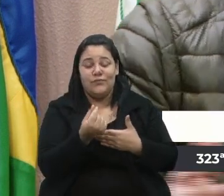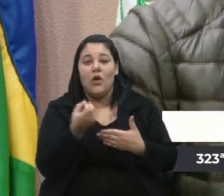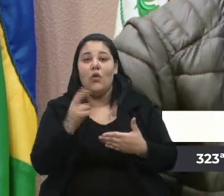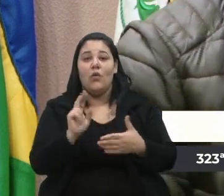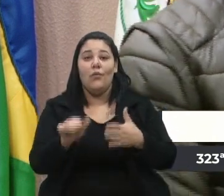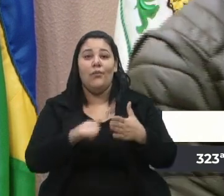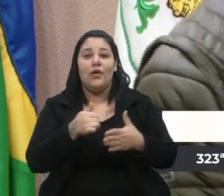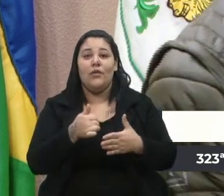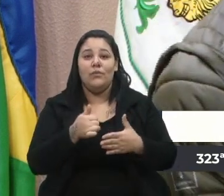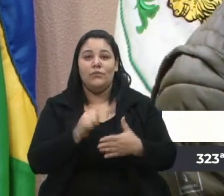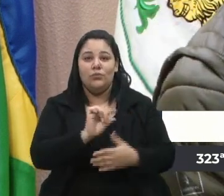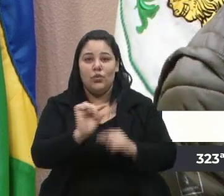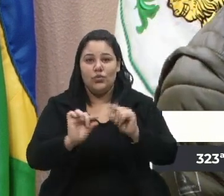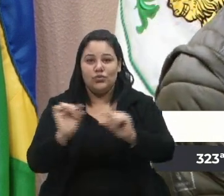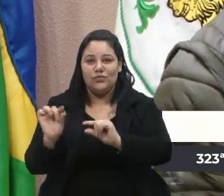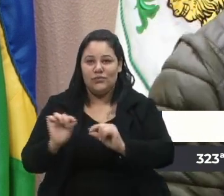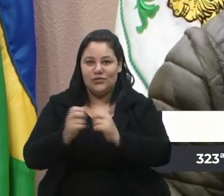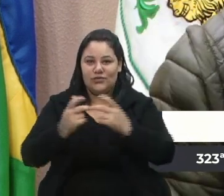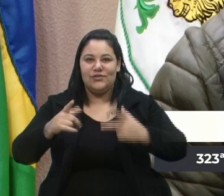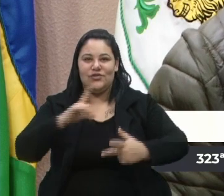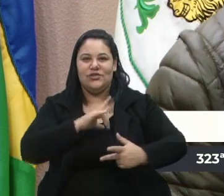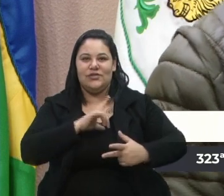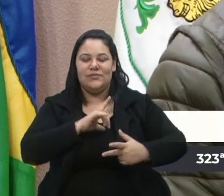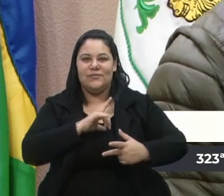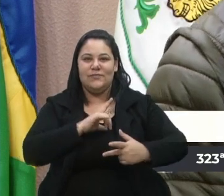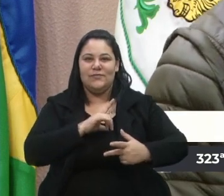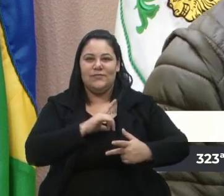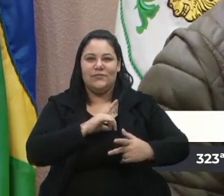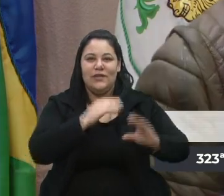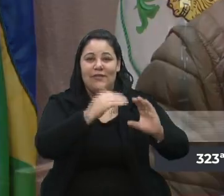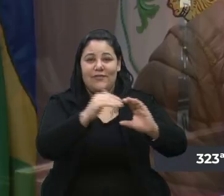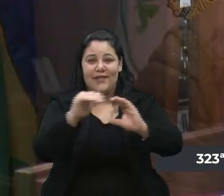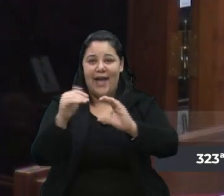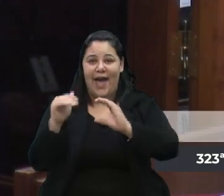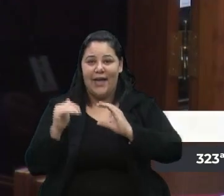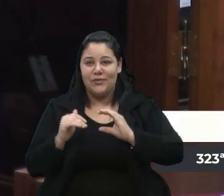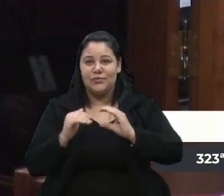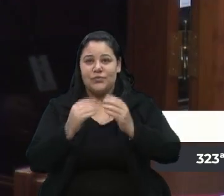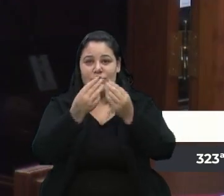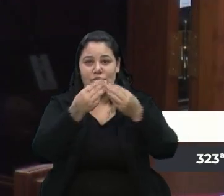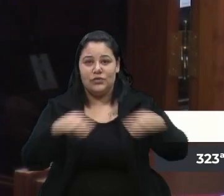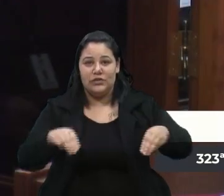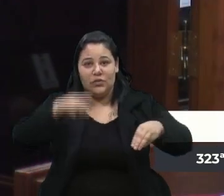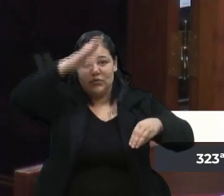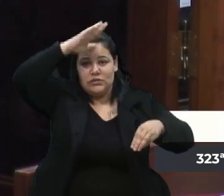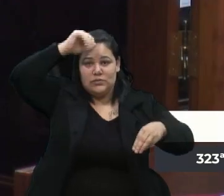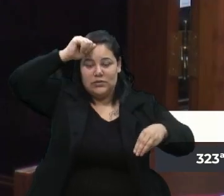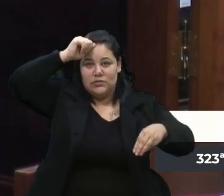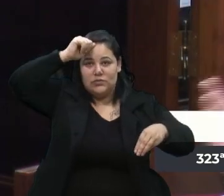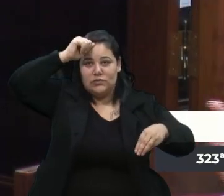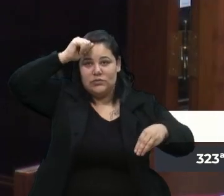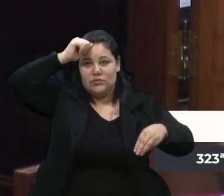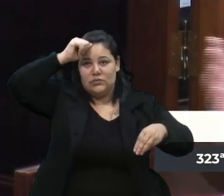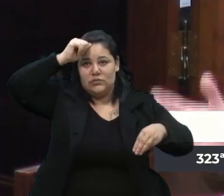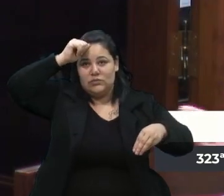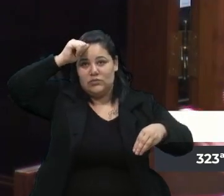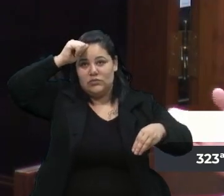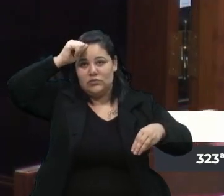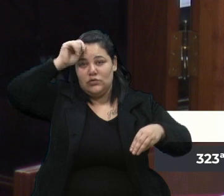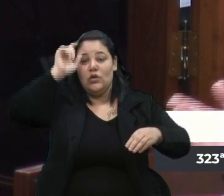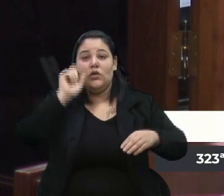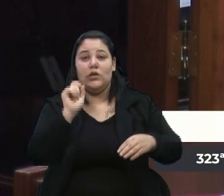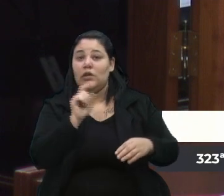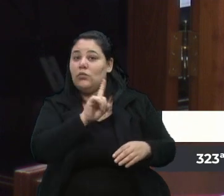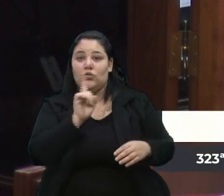ainda os poucos recursos que se tem foram destinados em específico promoveu Municipal o que não é não estou aqui